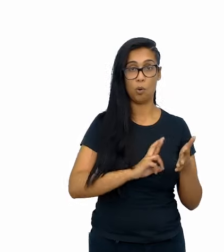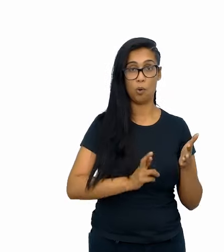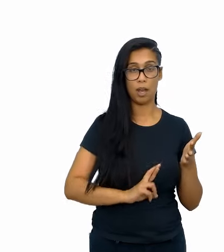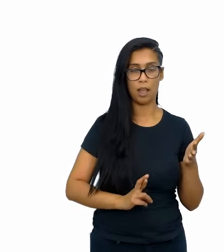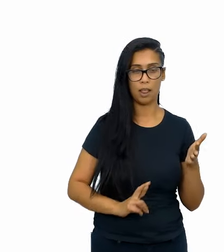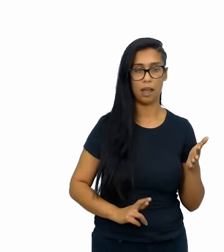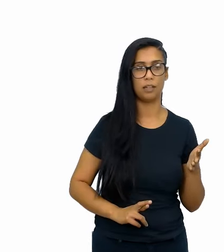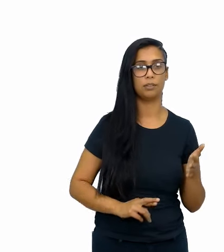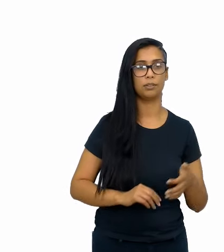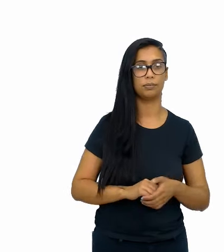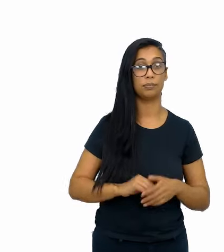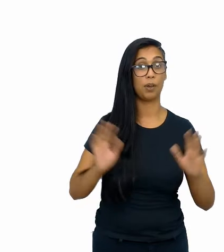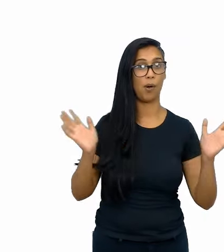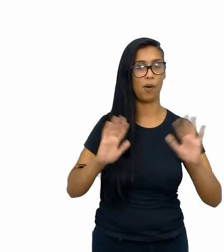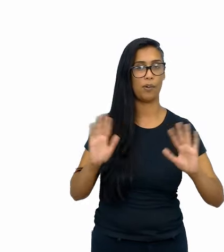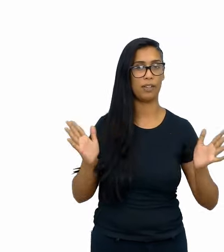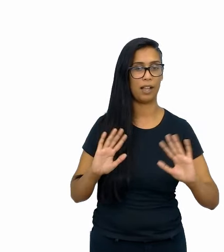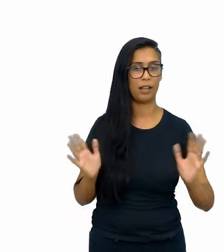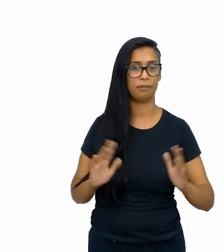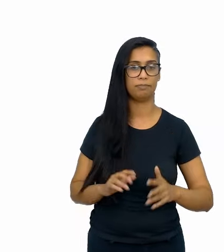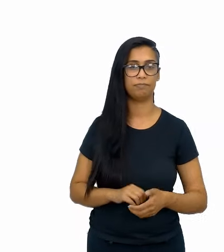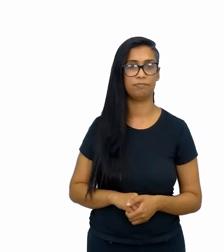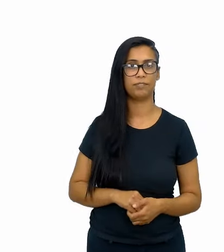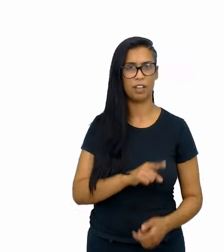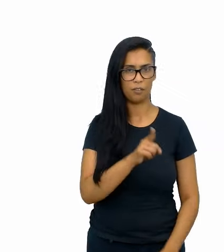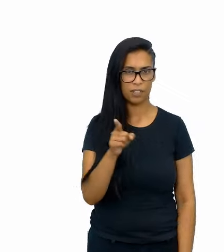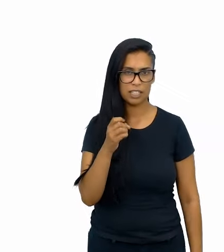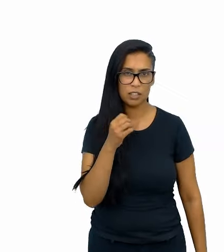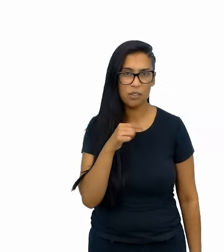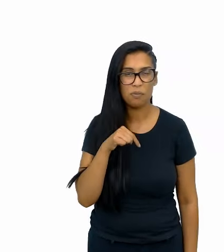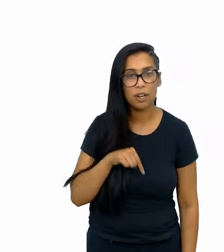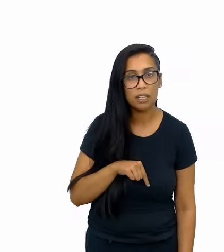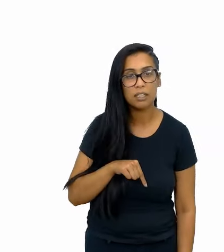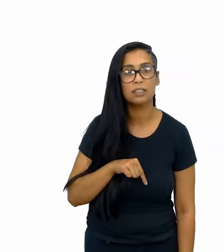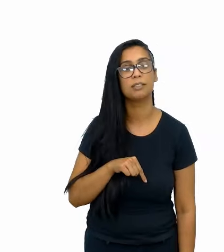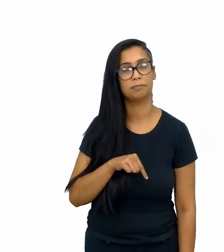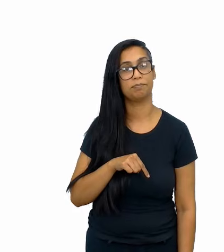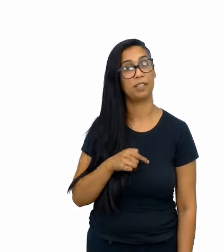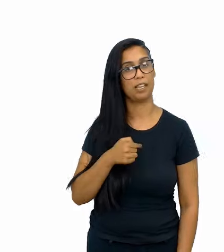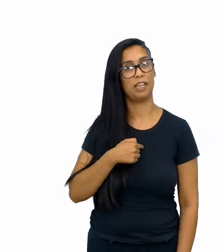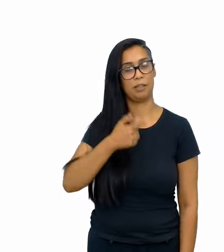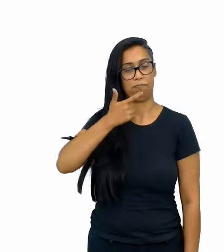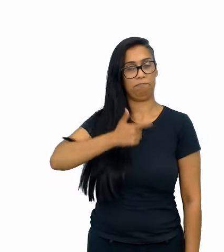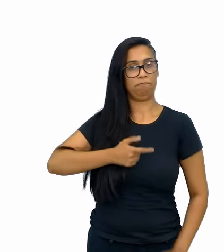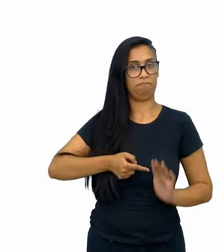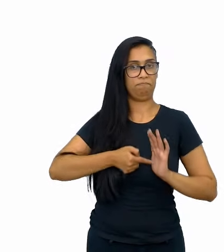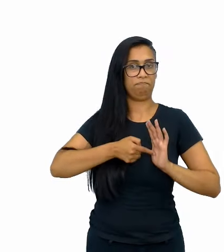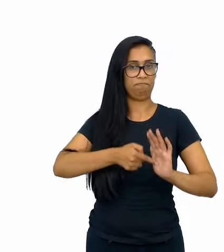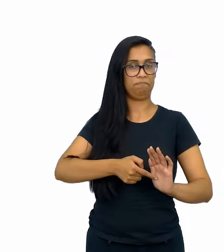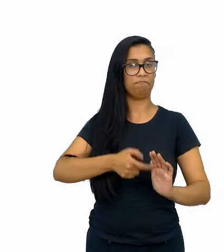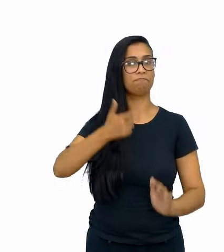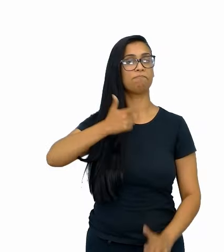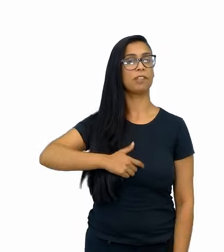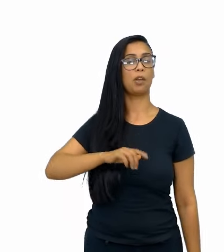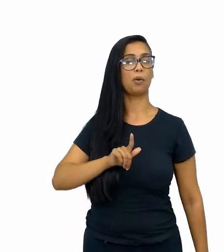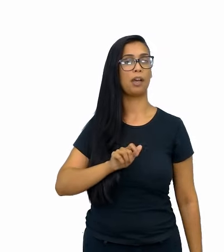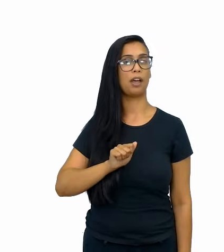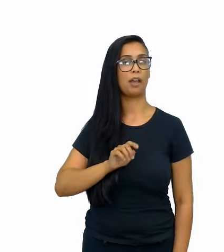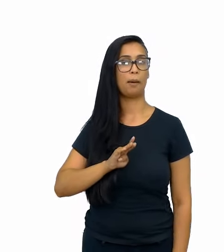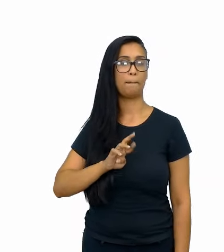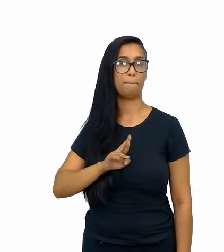inicia assim, ó, olá, se você é novo por aqui, vou me apresentar, sou o Gabriel, tenho